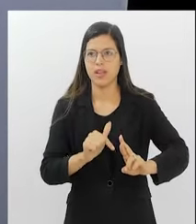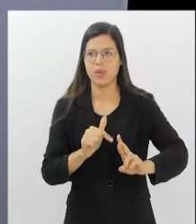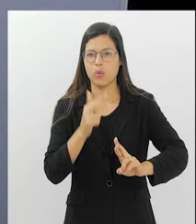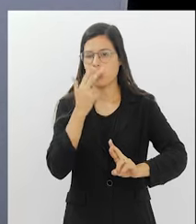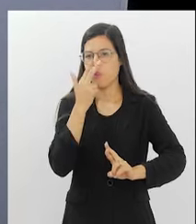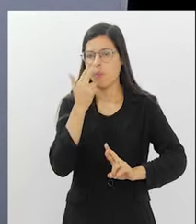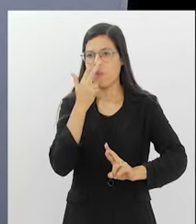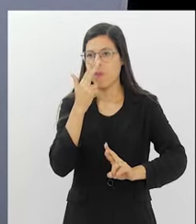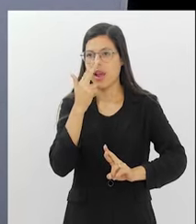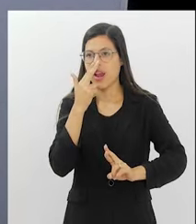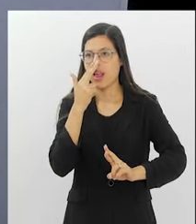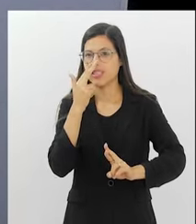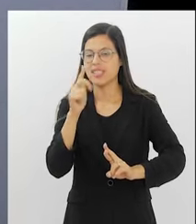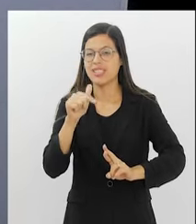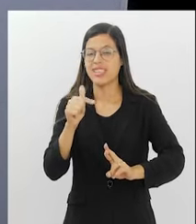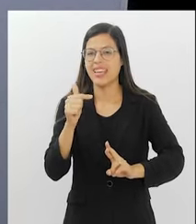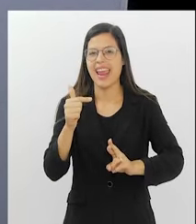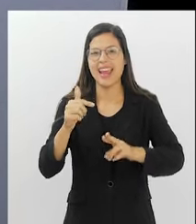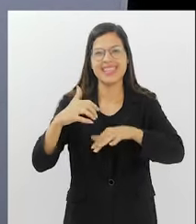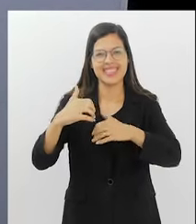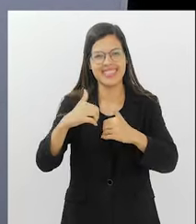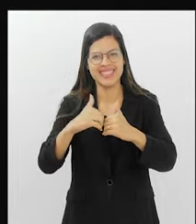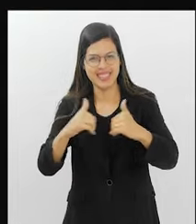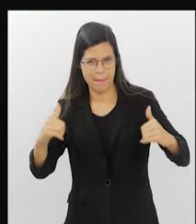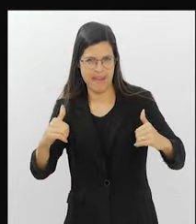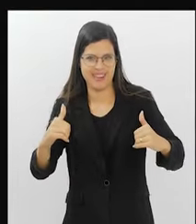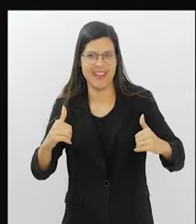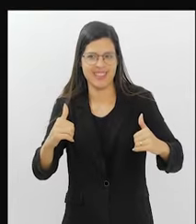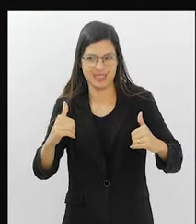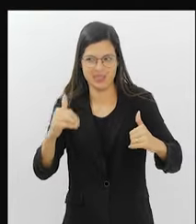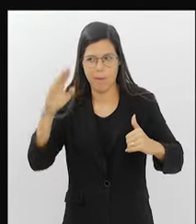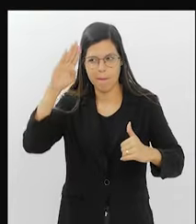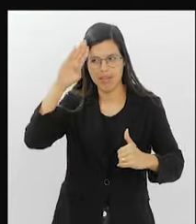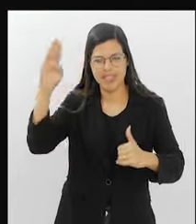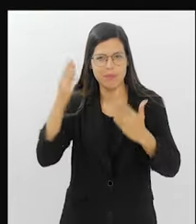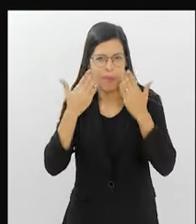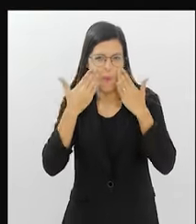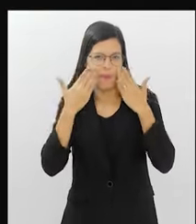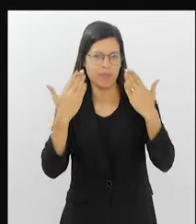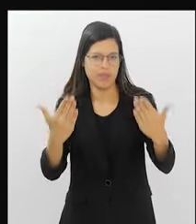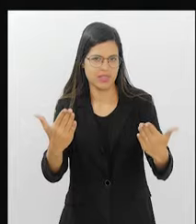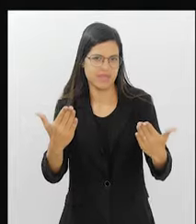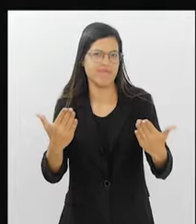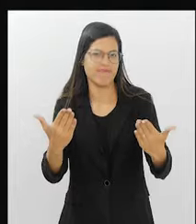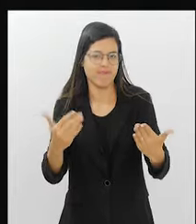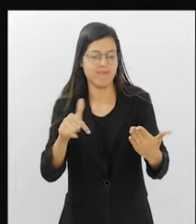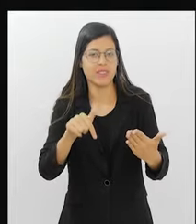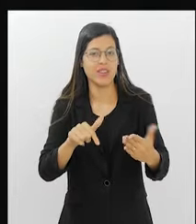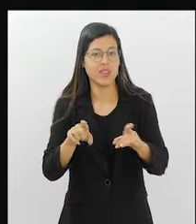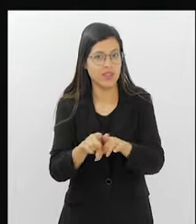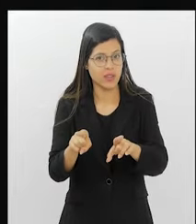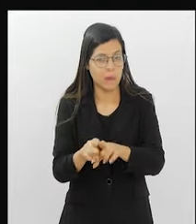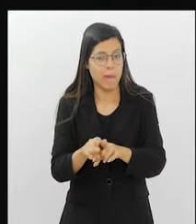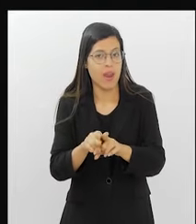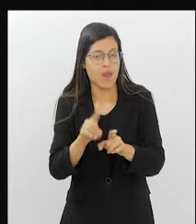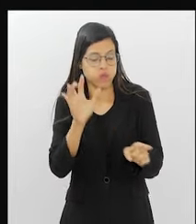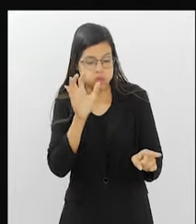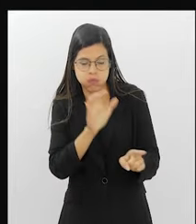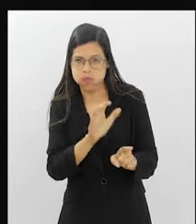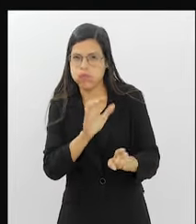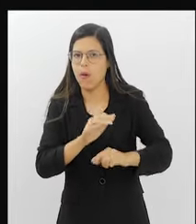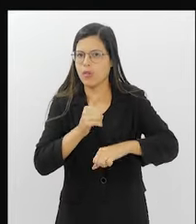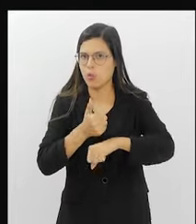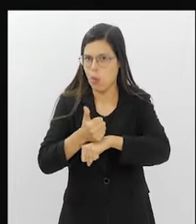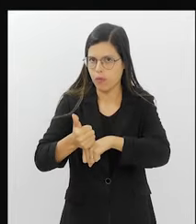num numa pegada assim de um espetáculo a parte mesmo e a pressão também em cima da dos profissionais